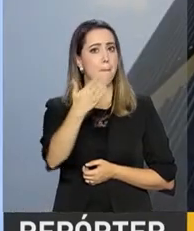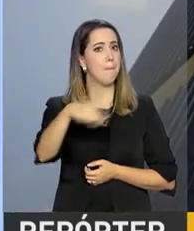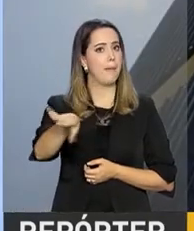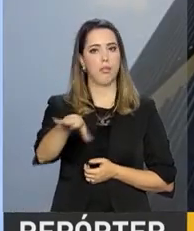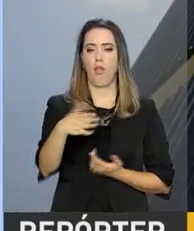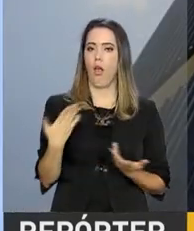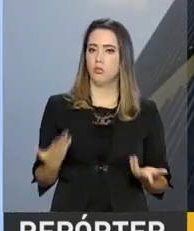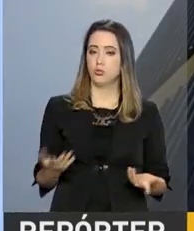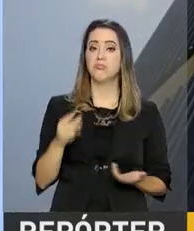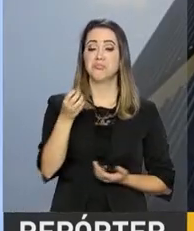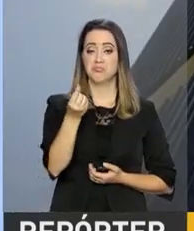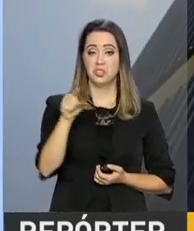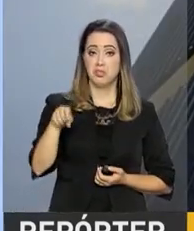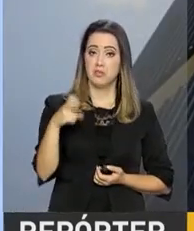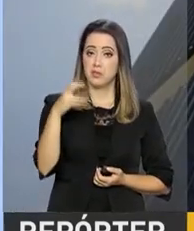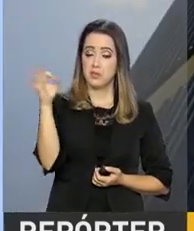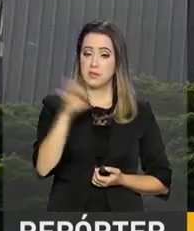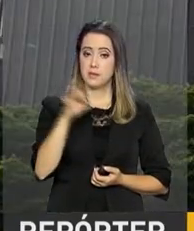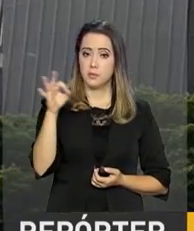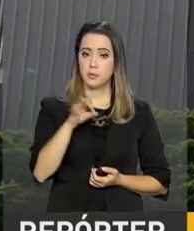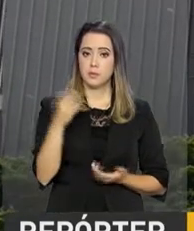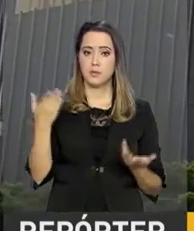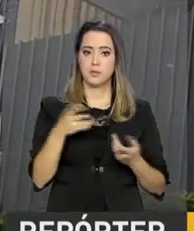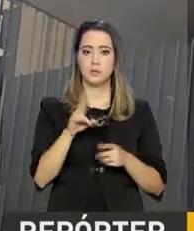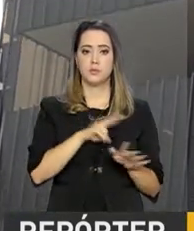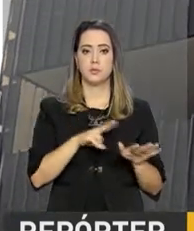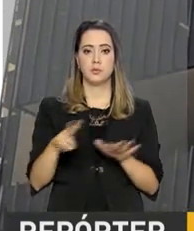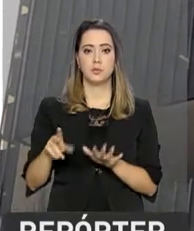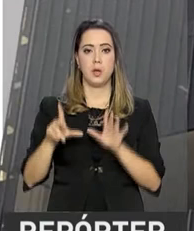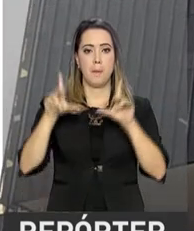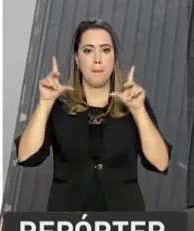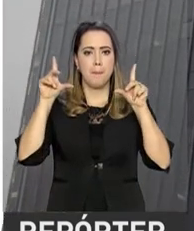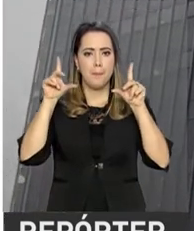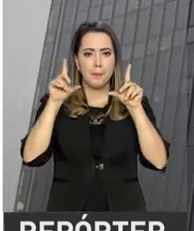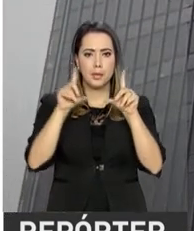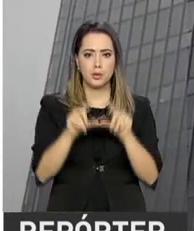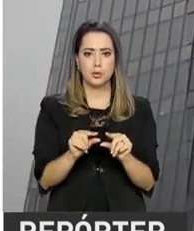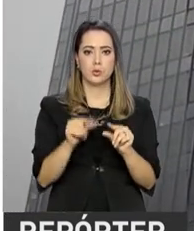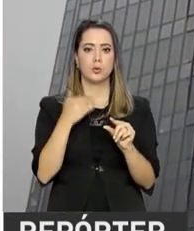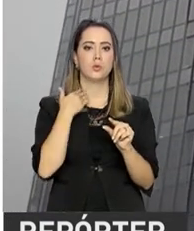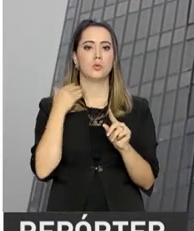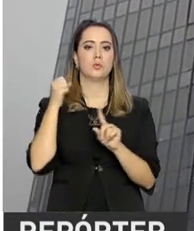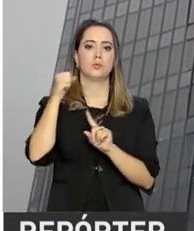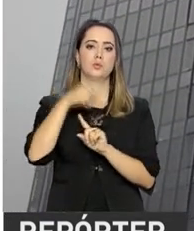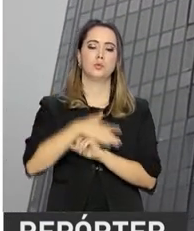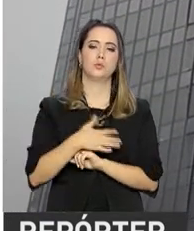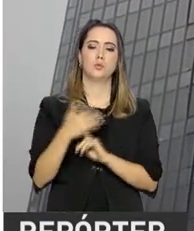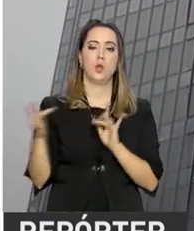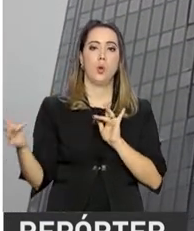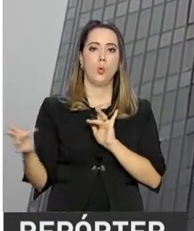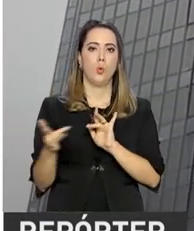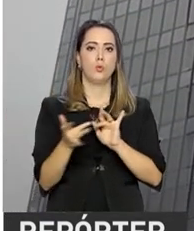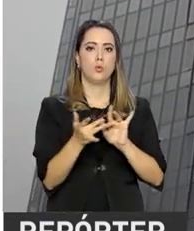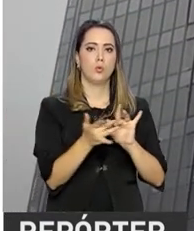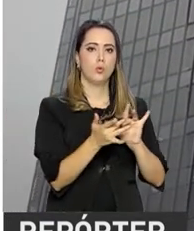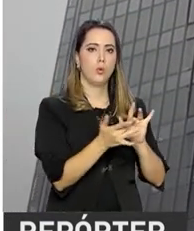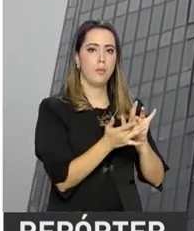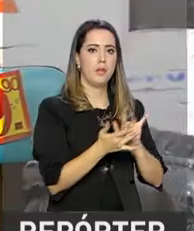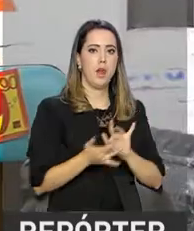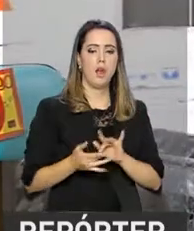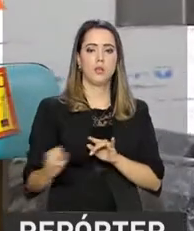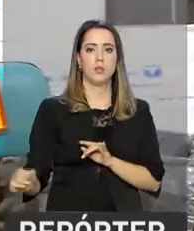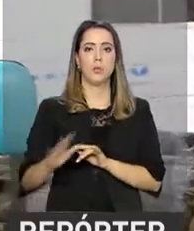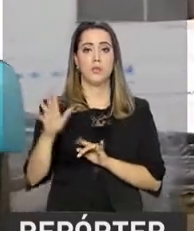de 6 6 por cento anunciada nesta semana é a menor da série histórica do banco central e combinada com inflação baixa